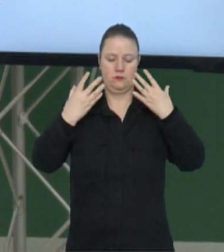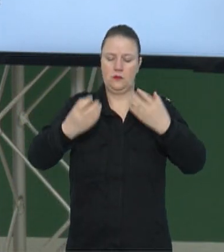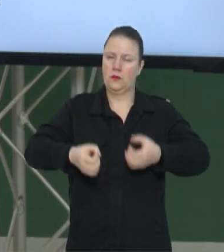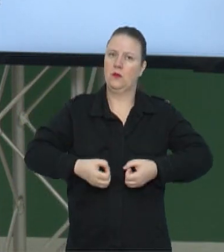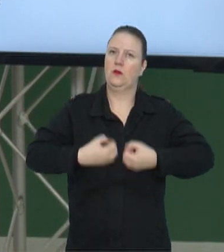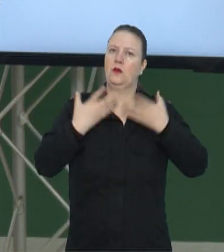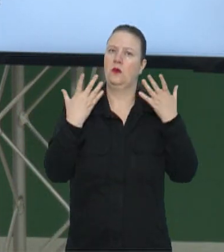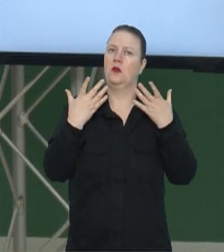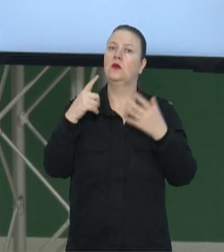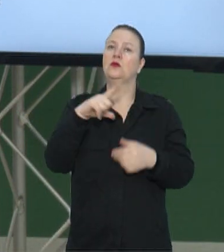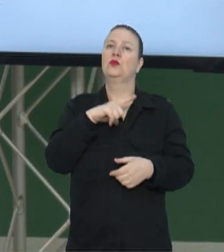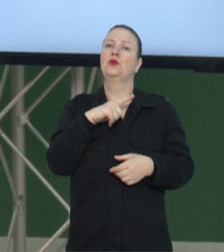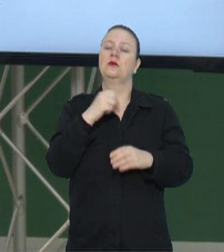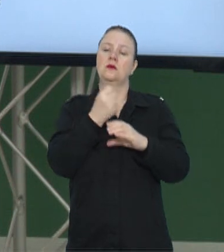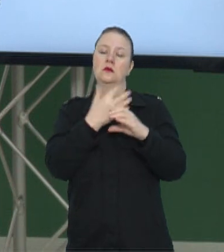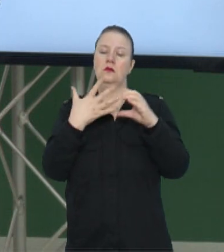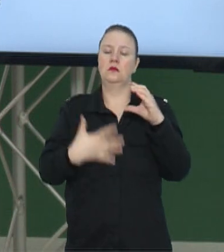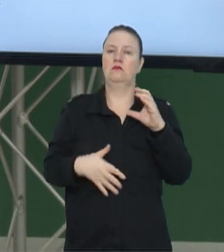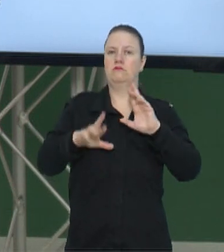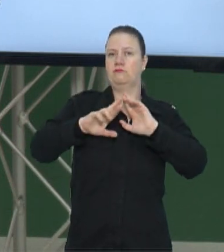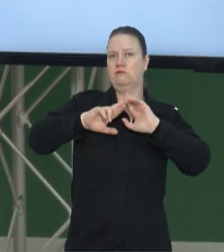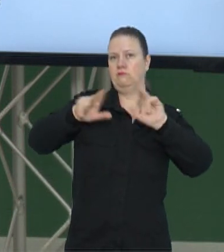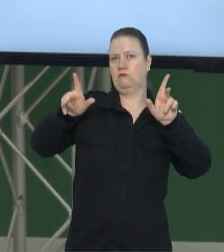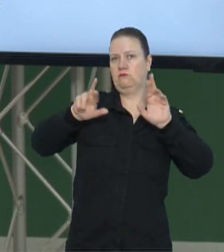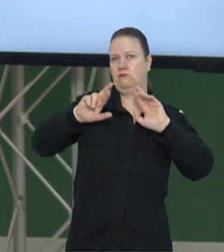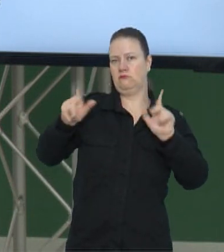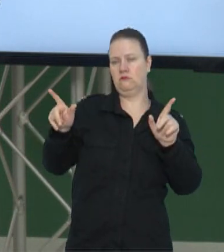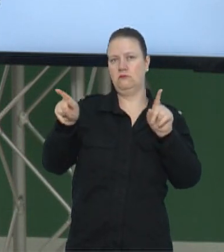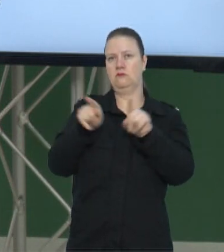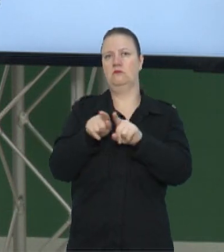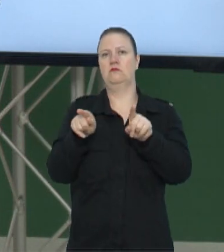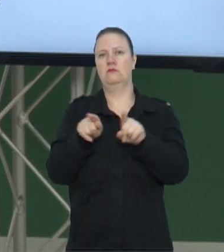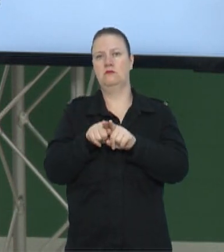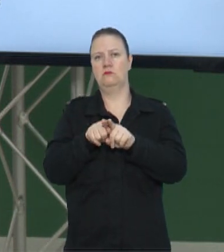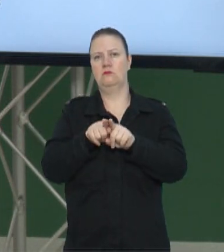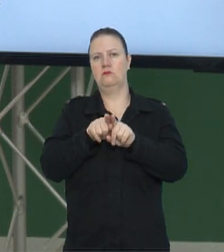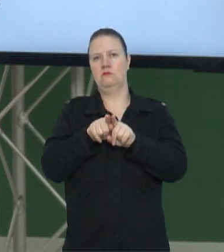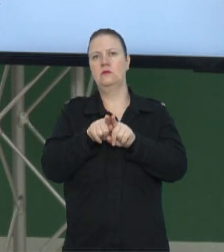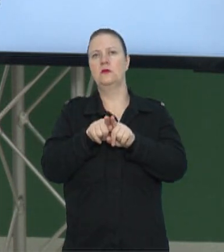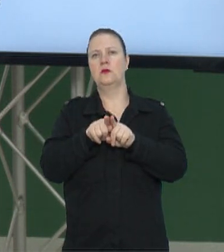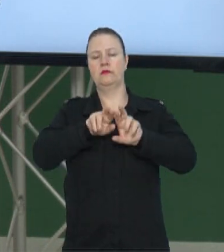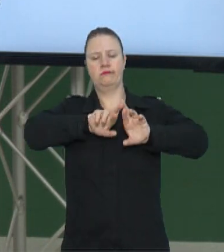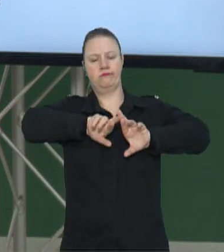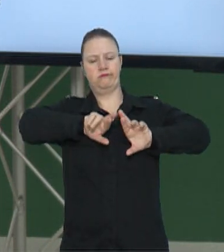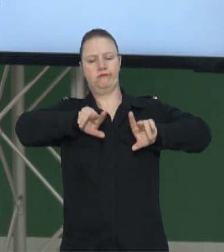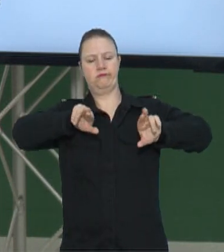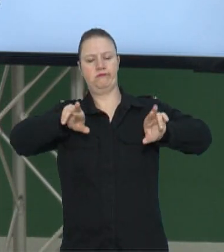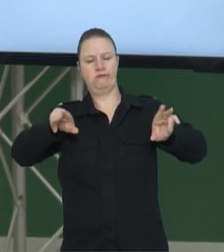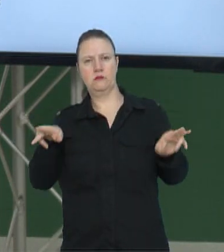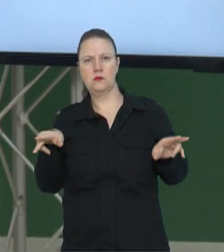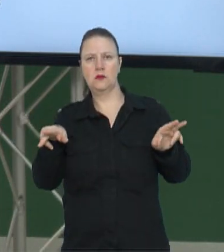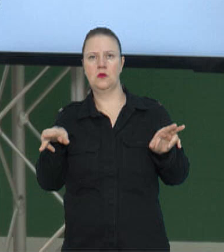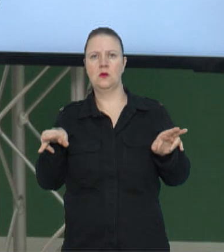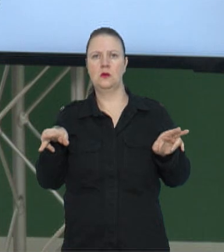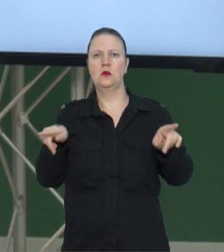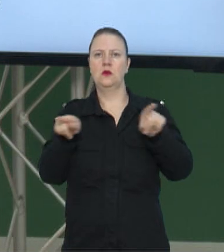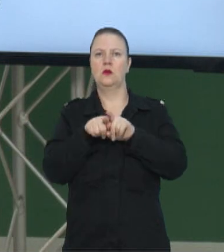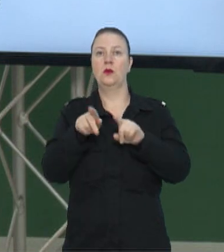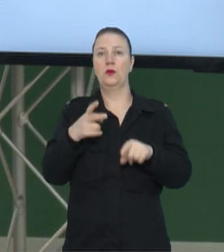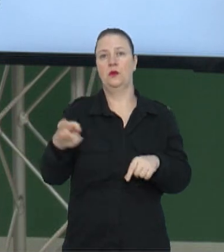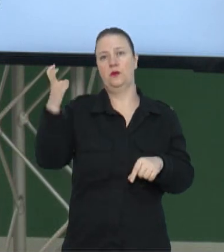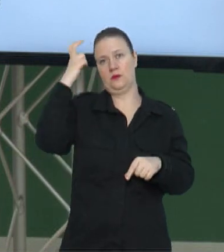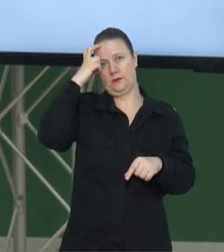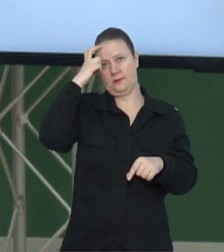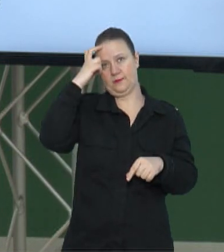Brasil. Então tem outras características ali que vão ser refletidas dessa diversidade, dessas diferenças